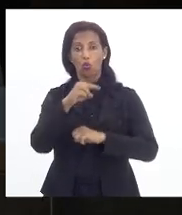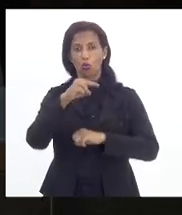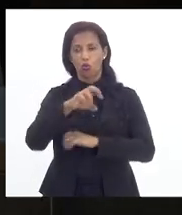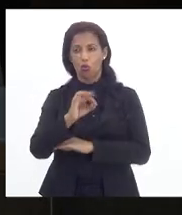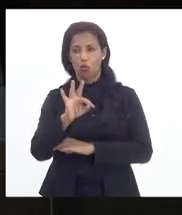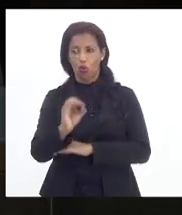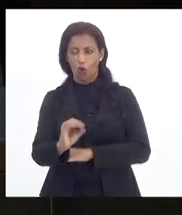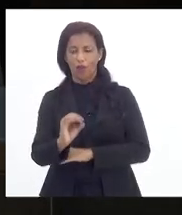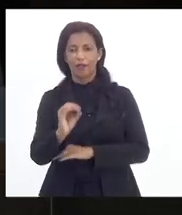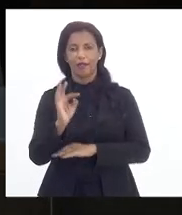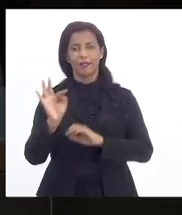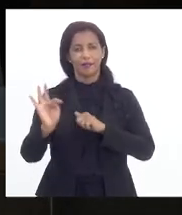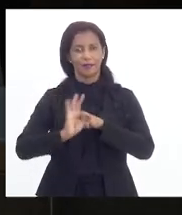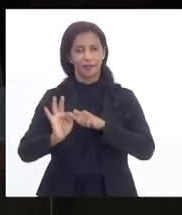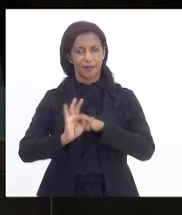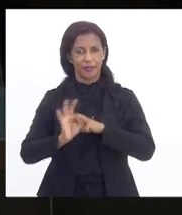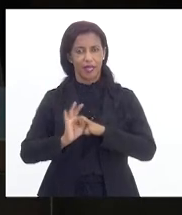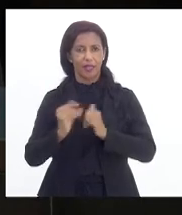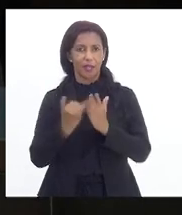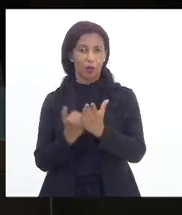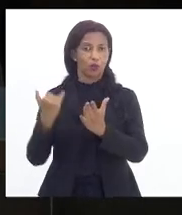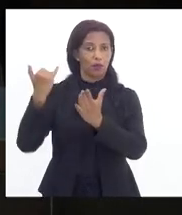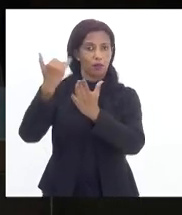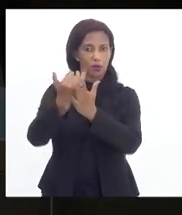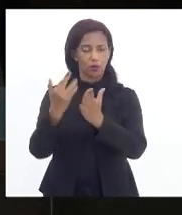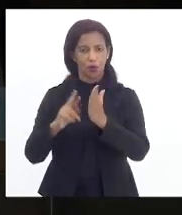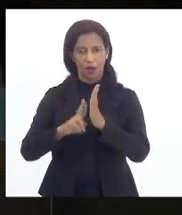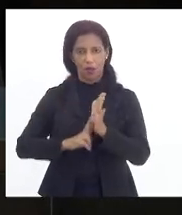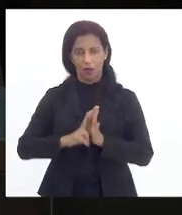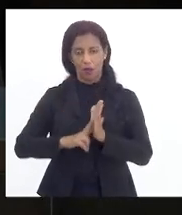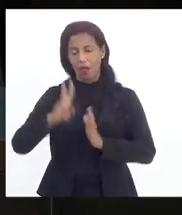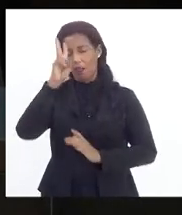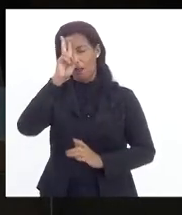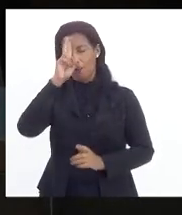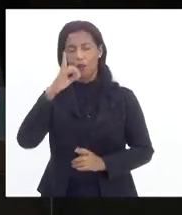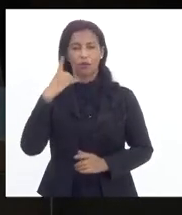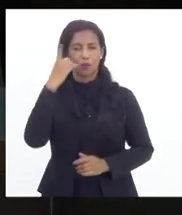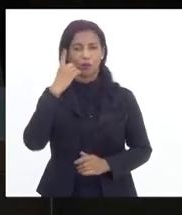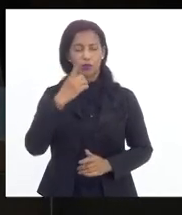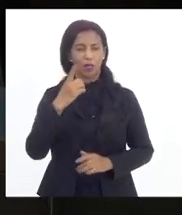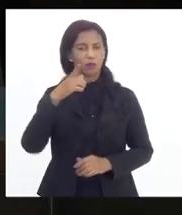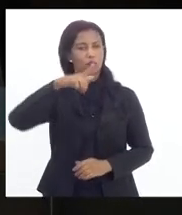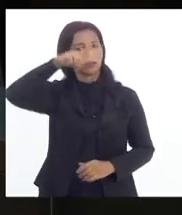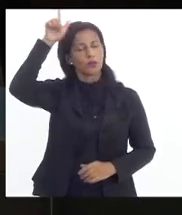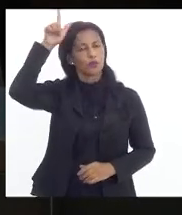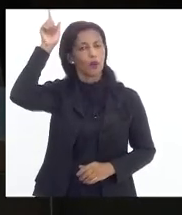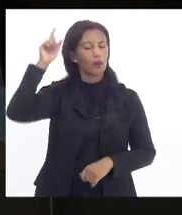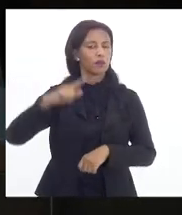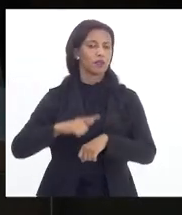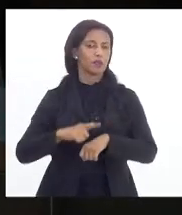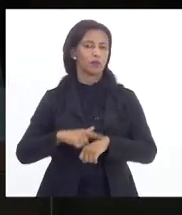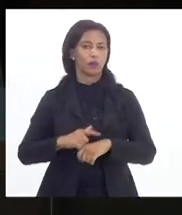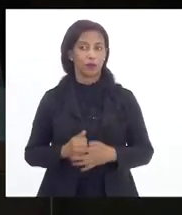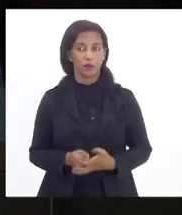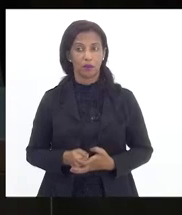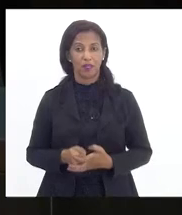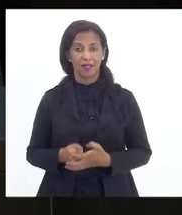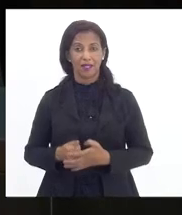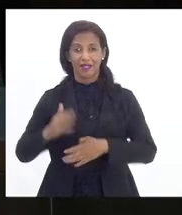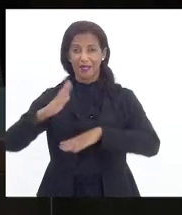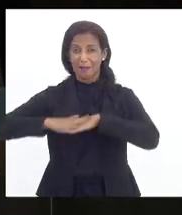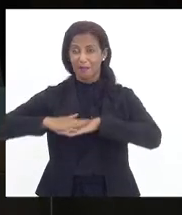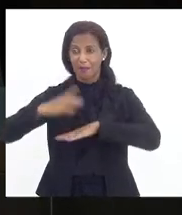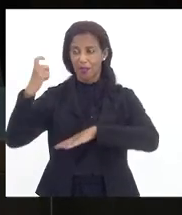decreto ultrapassou poder regulamentar como lembrou o Deputado Luiz Paulo que nesse momento ele é mais